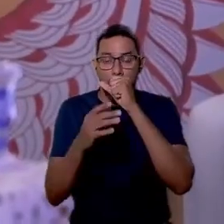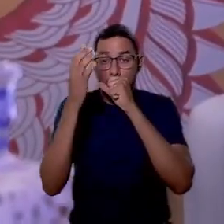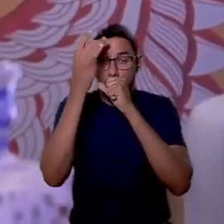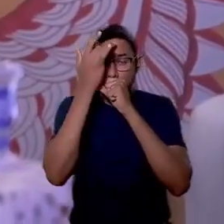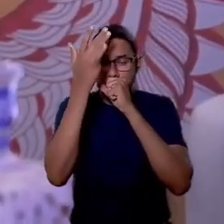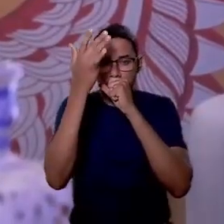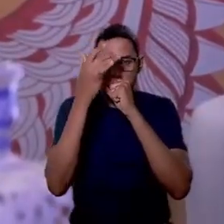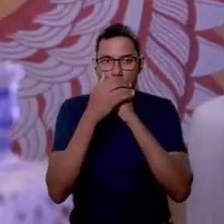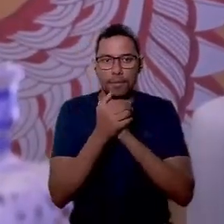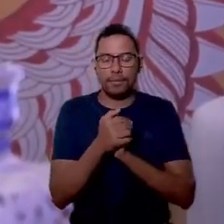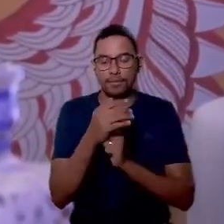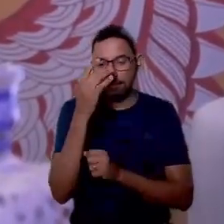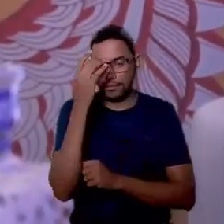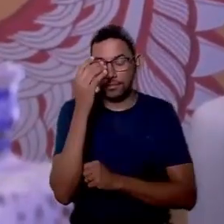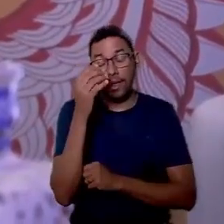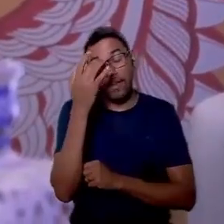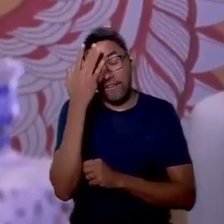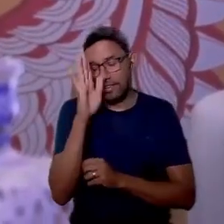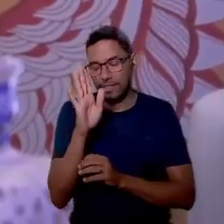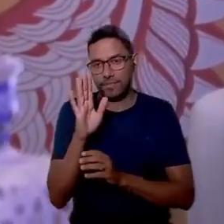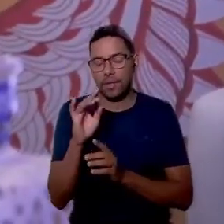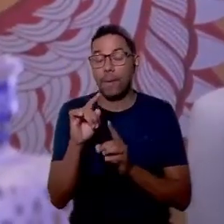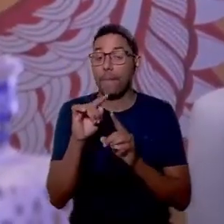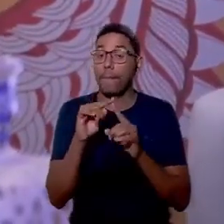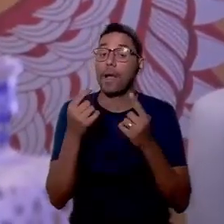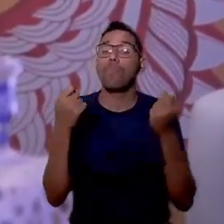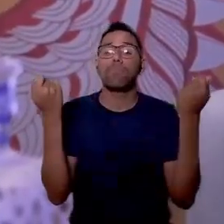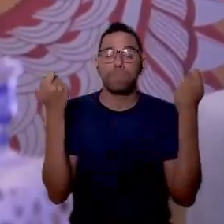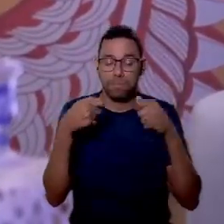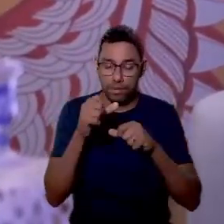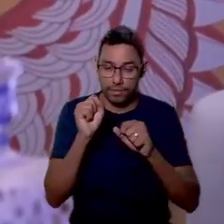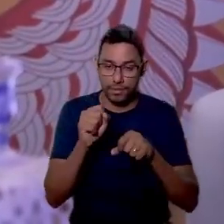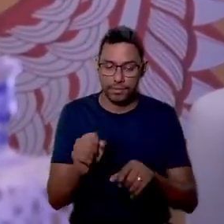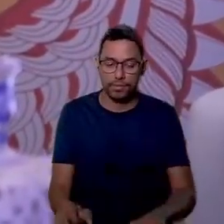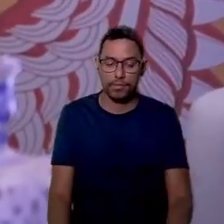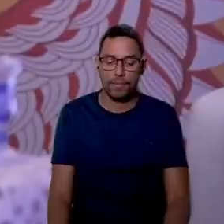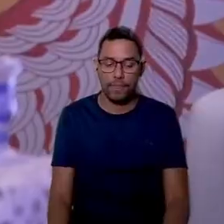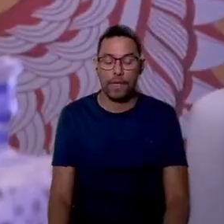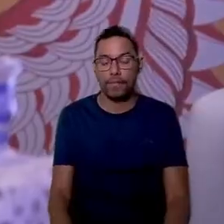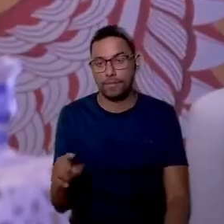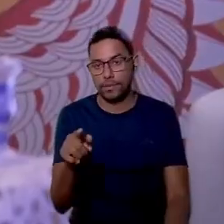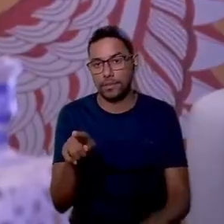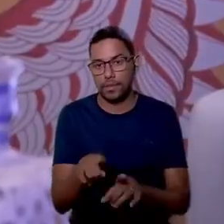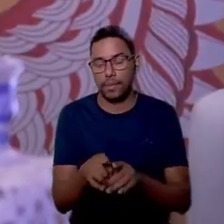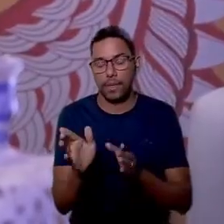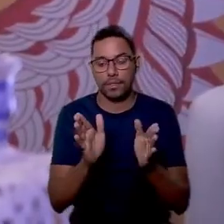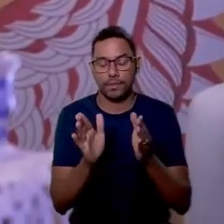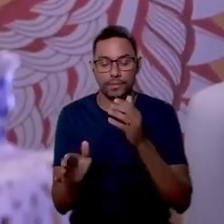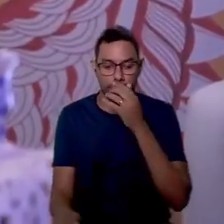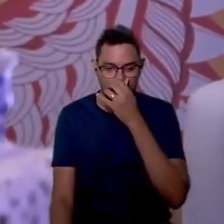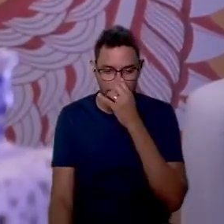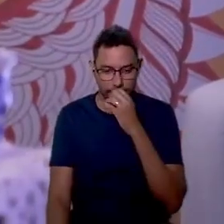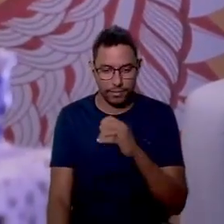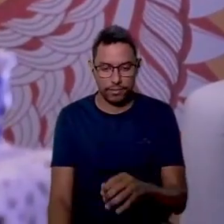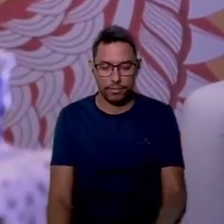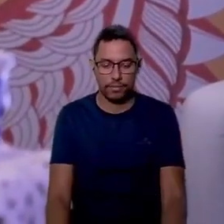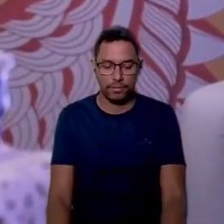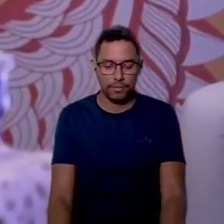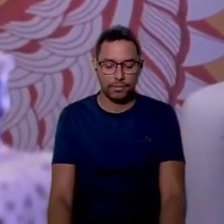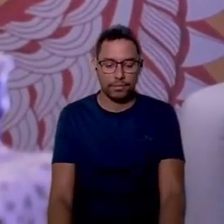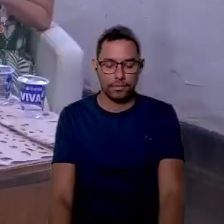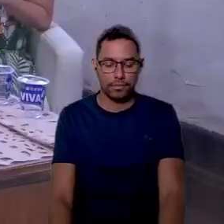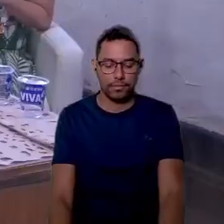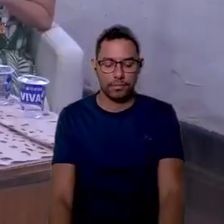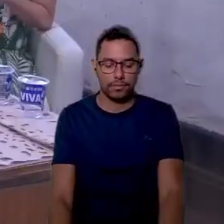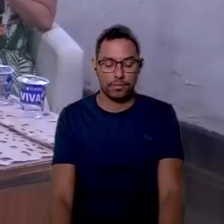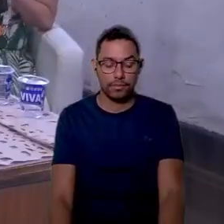fácil. Não vou dizer que fácil, porque é uma palavra muito forte, mas é possível. É possível você também ter acesso. Eu vou puxar a sardinha aqui para o meu